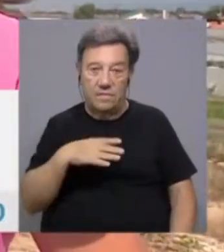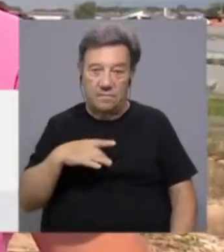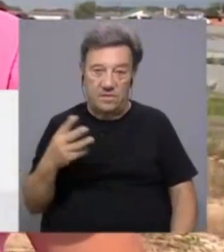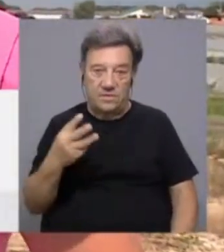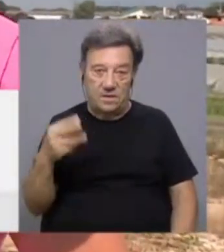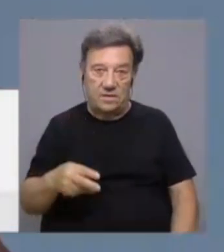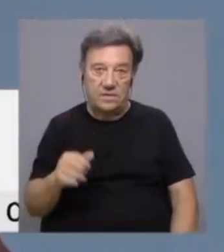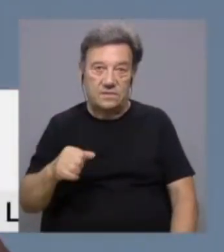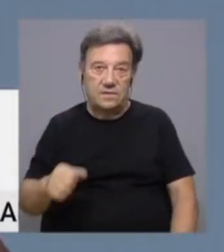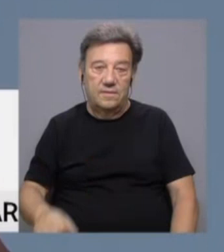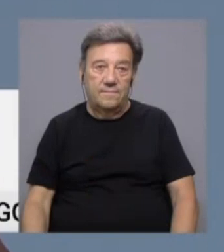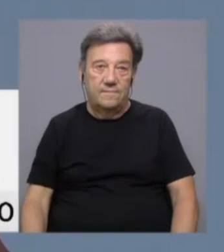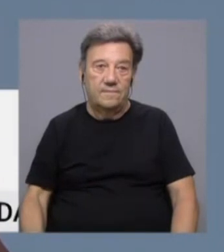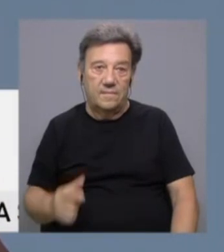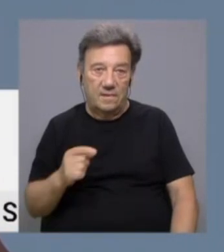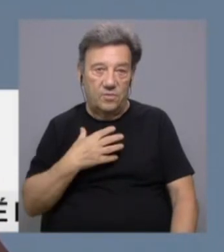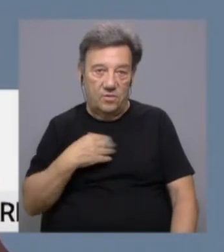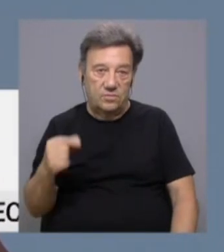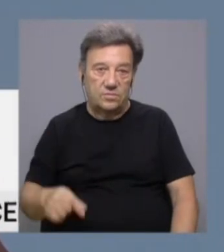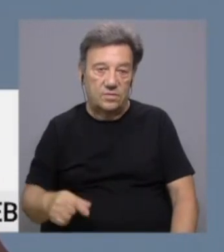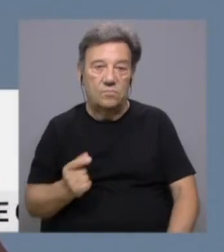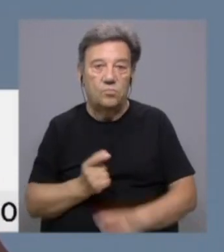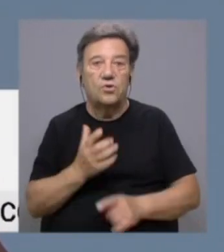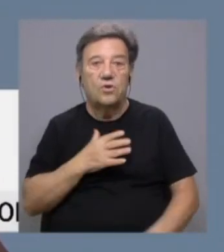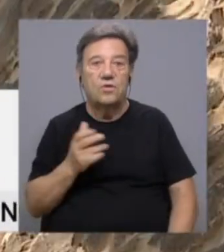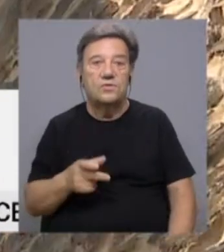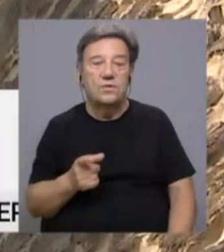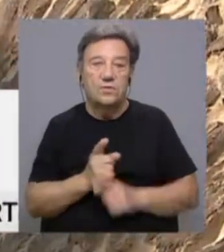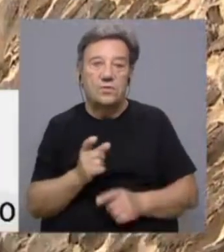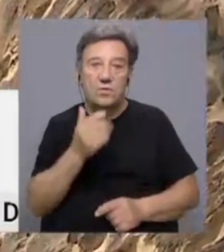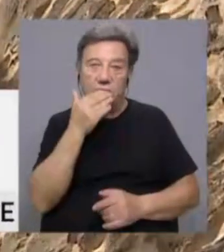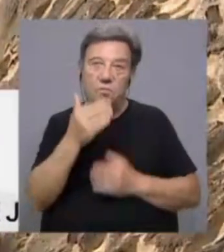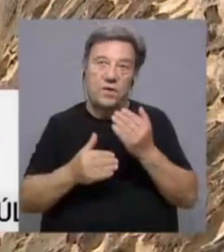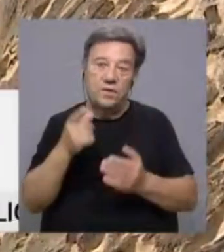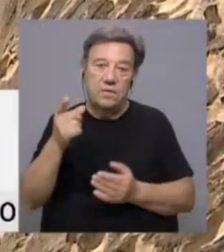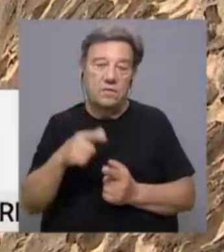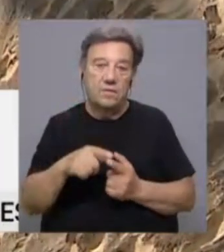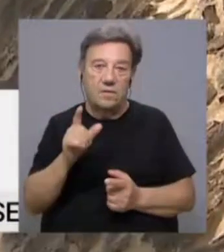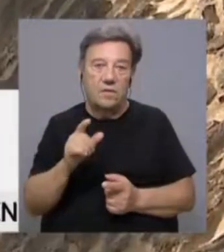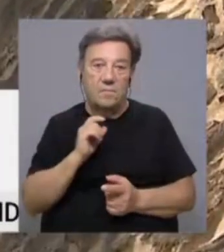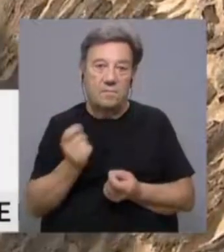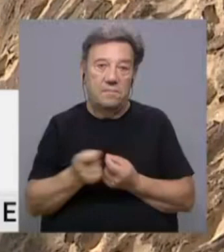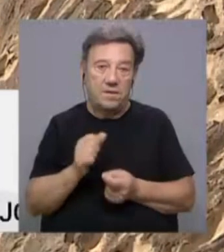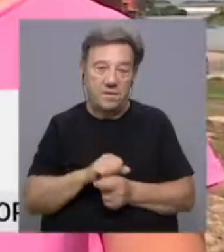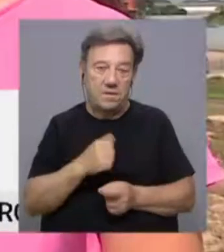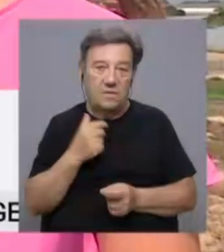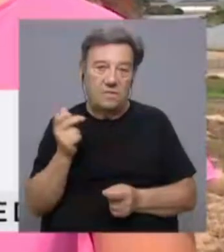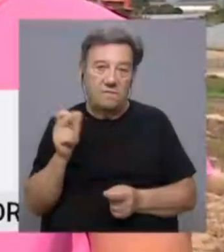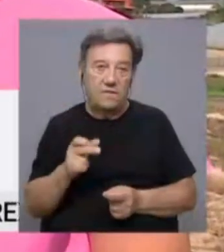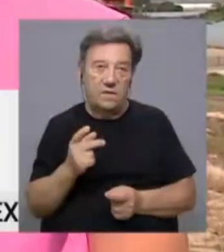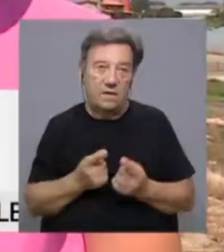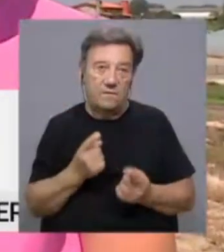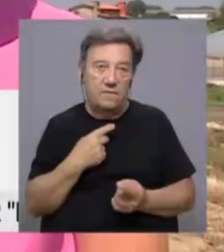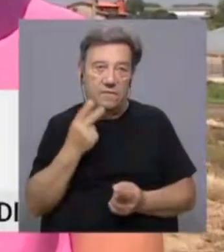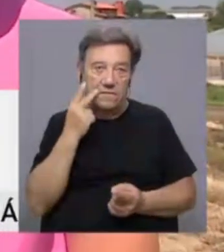três? Sim, gosto também de vir. Porquê gostas de vir? Porque os moinhos são perto da minha casa, então eu venho algumas